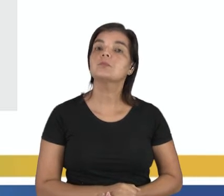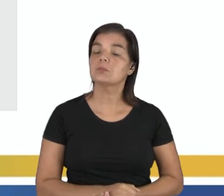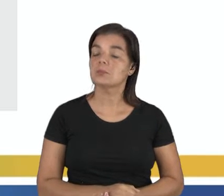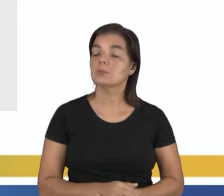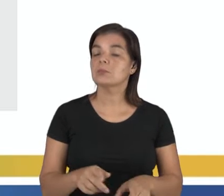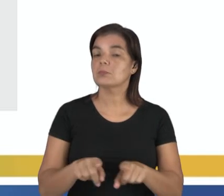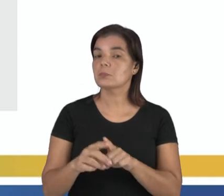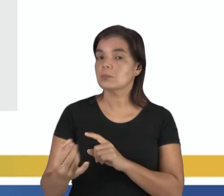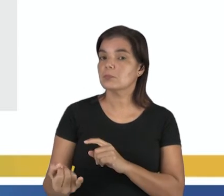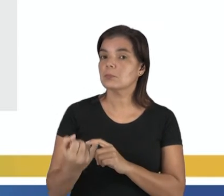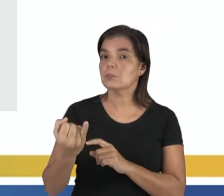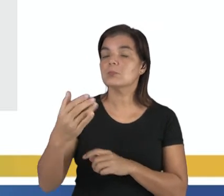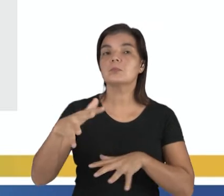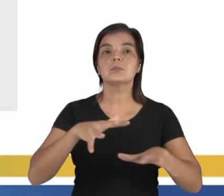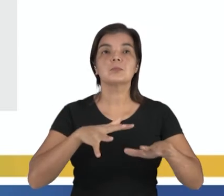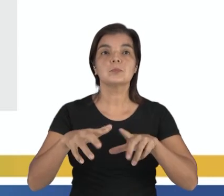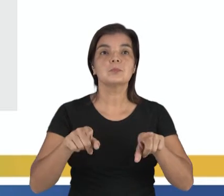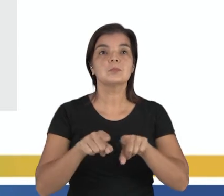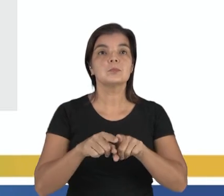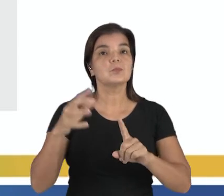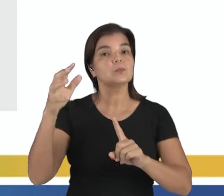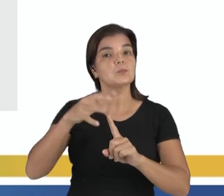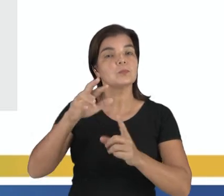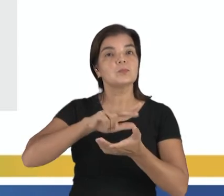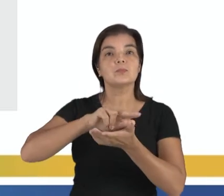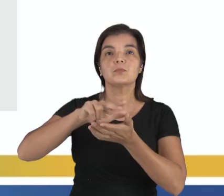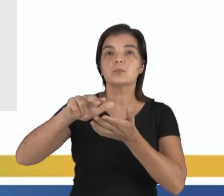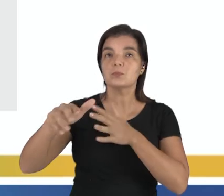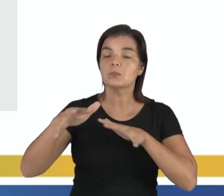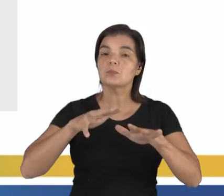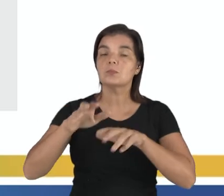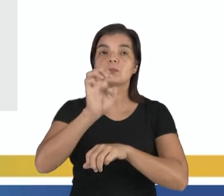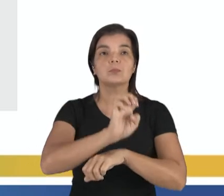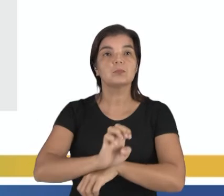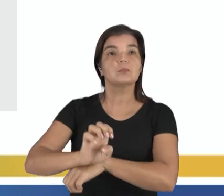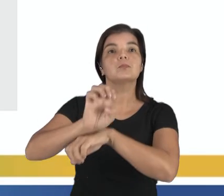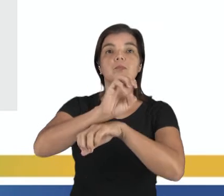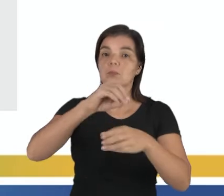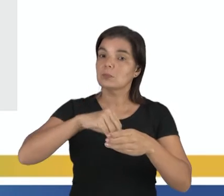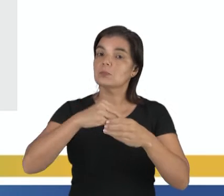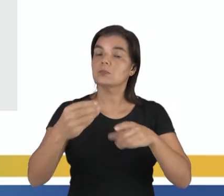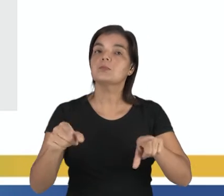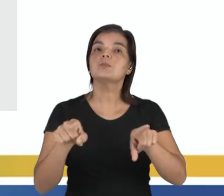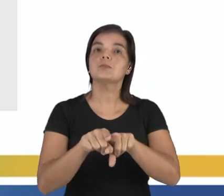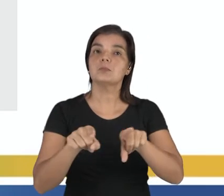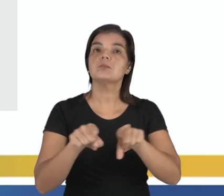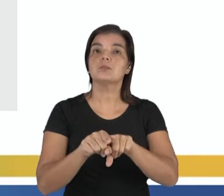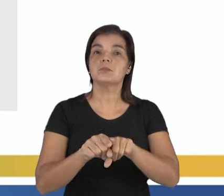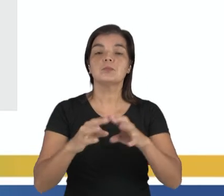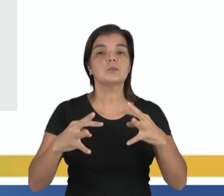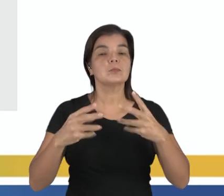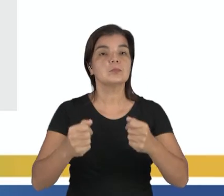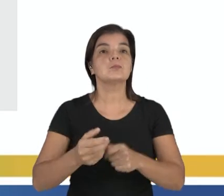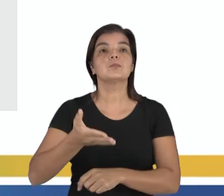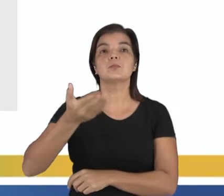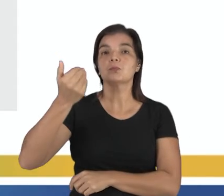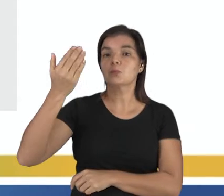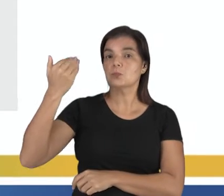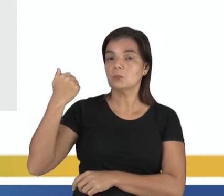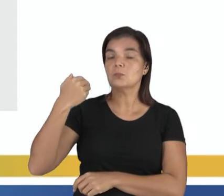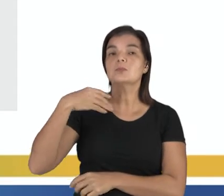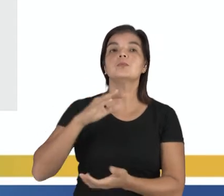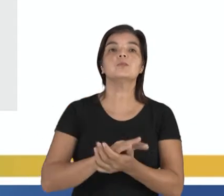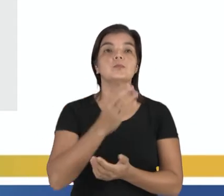tem a importância desse movimento, influenciou uma série de movimentos na Europa e fora dela, que abalaram, então, definitivamente o